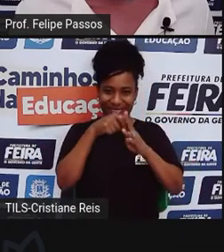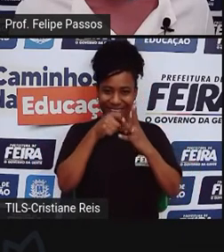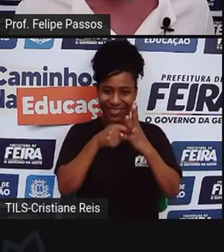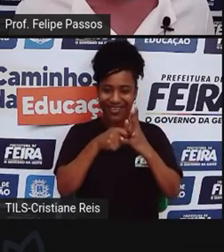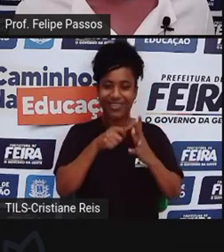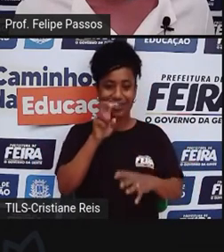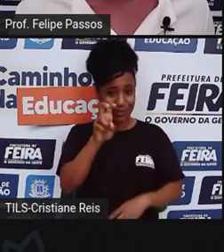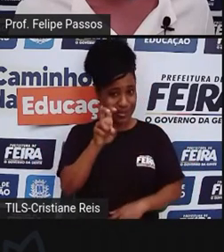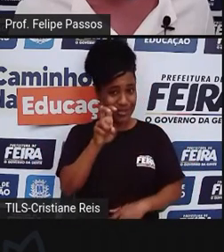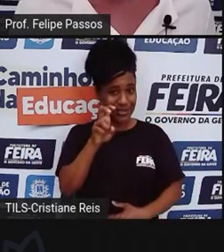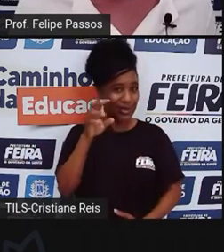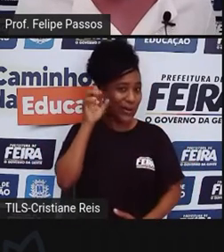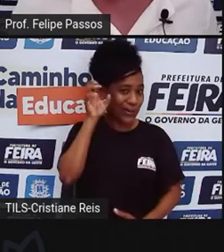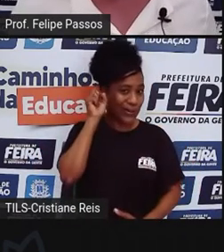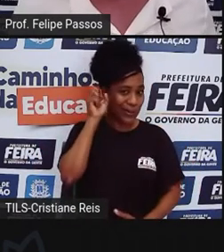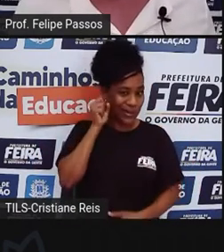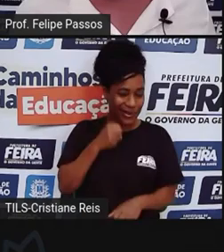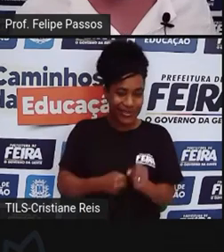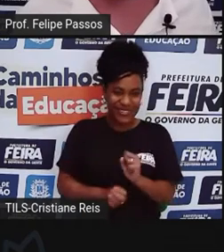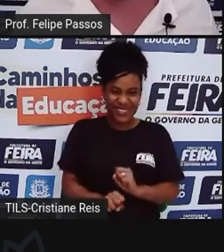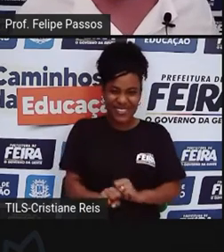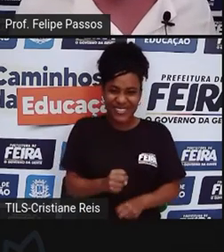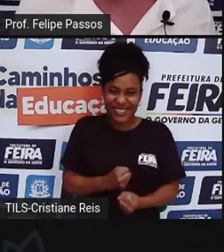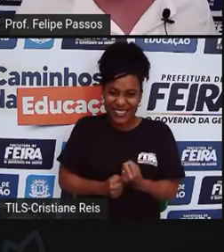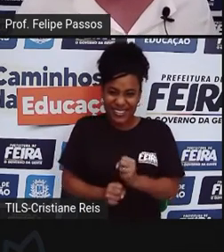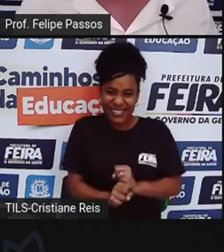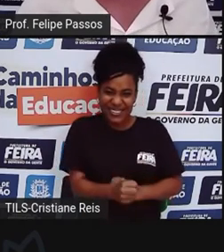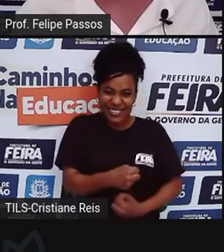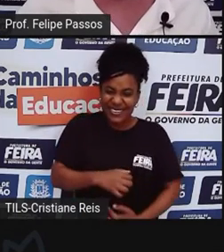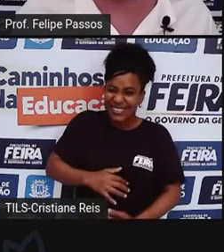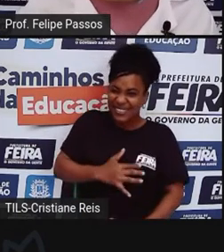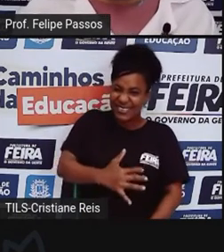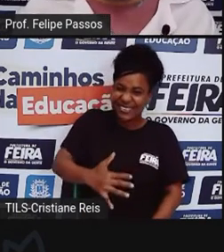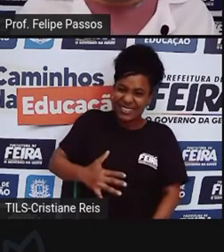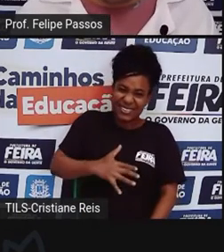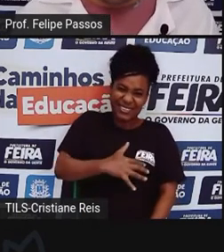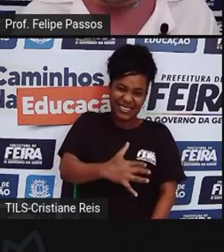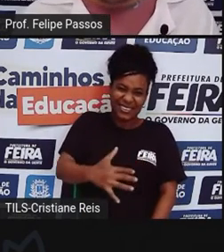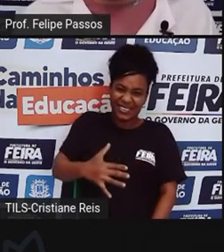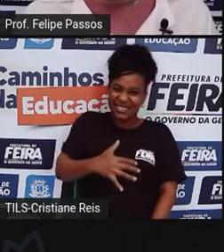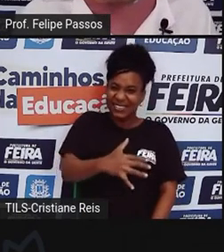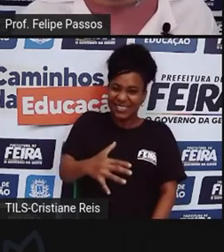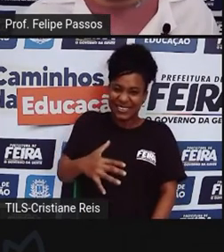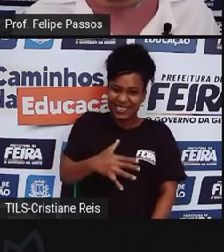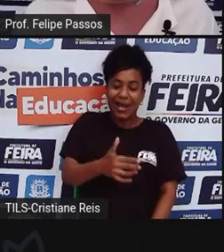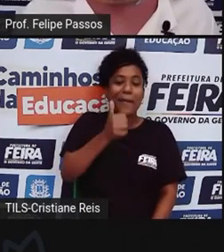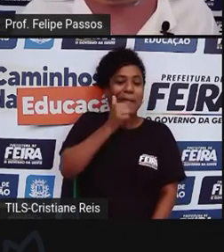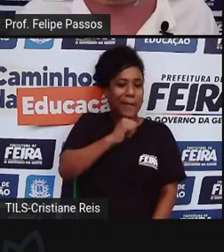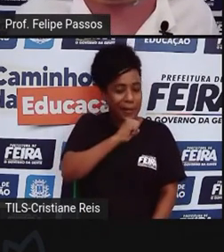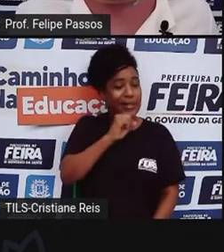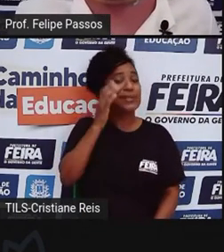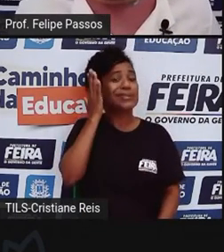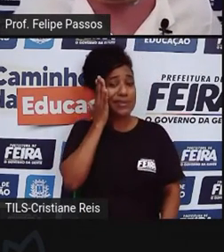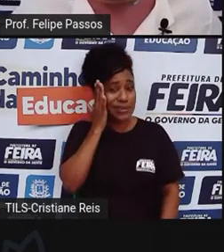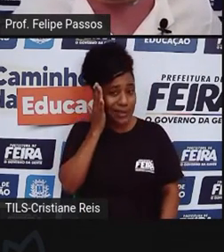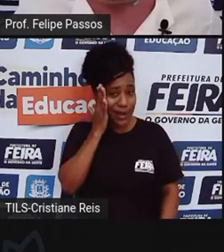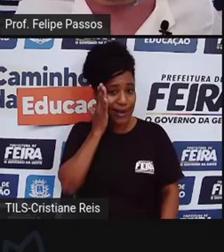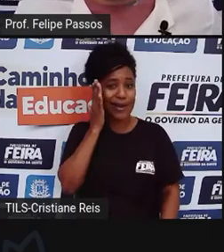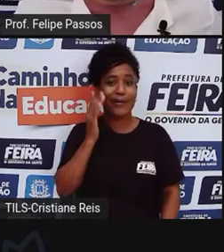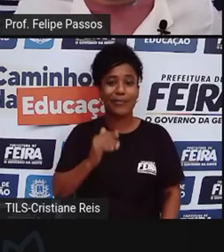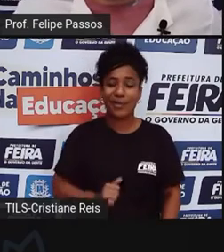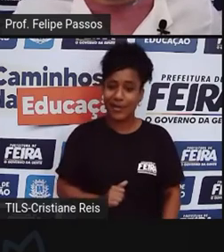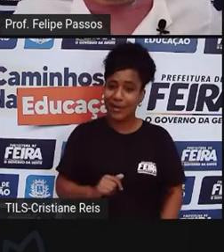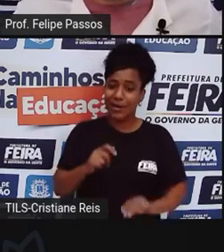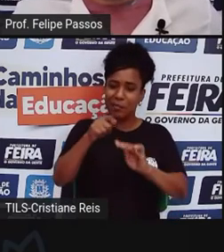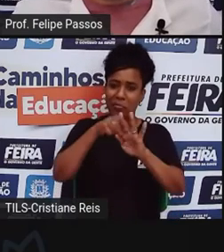partir do quinto mês. Quem é mãe, você é tio, babão dos seus sobrinhos, você deve ter acompanhado